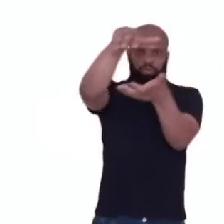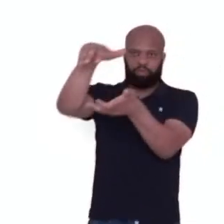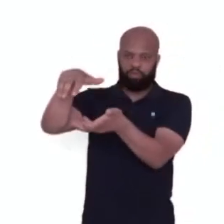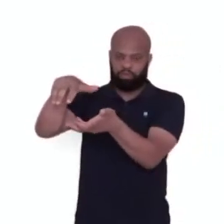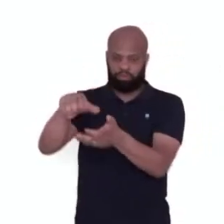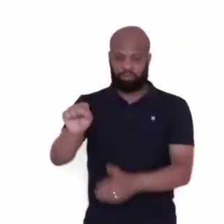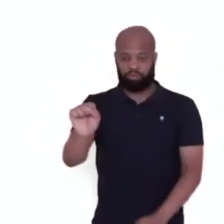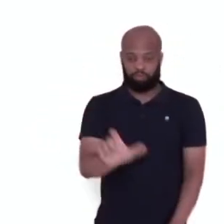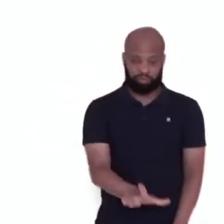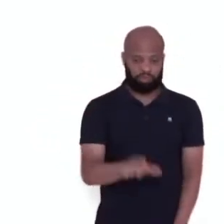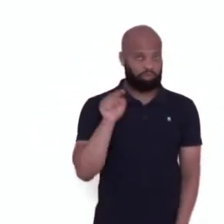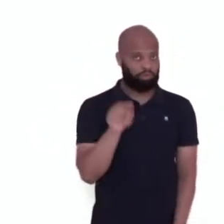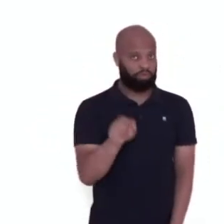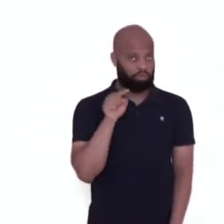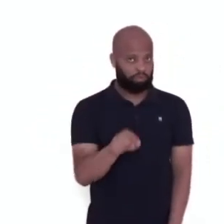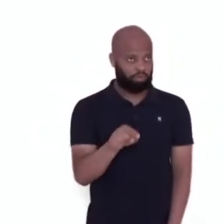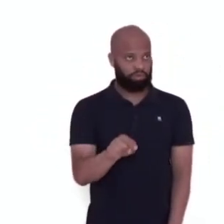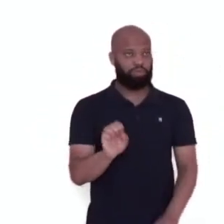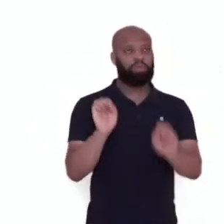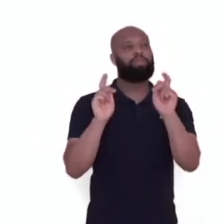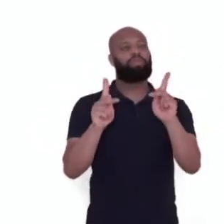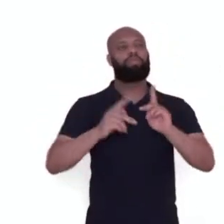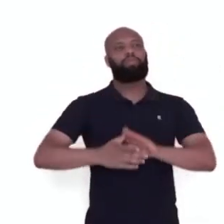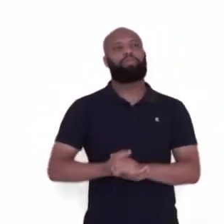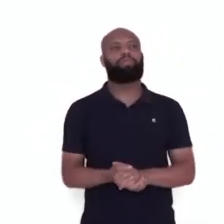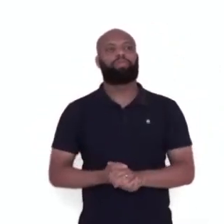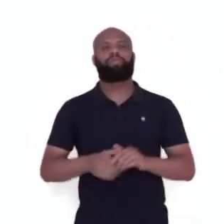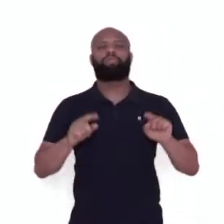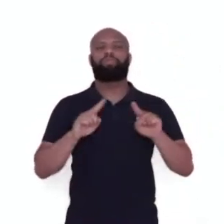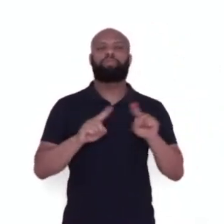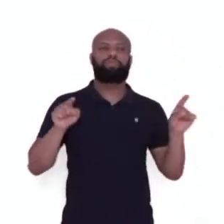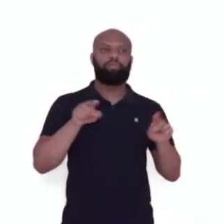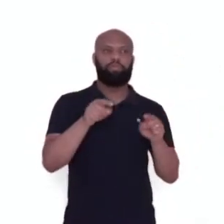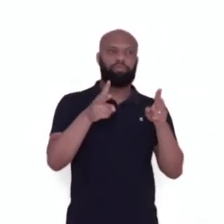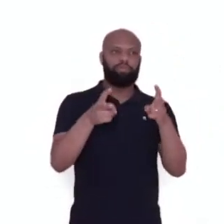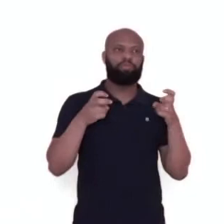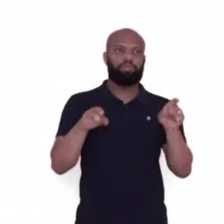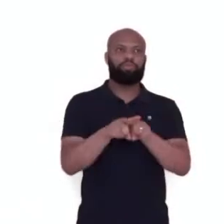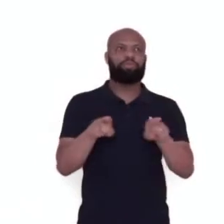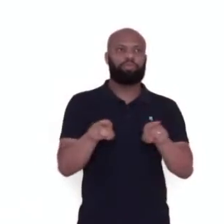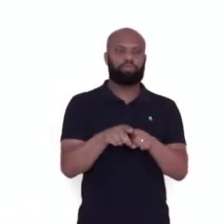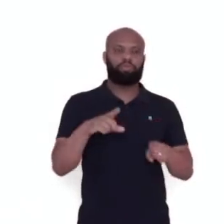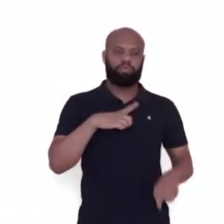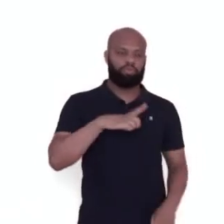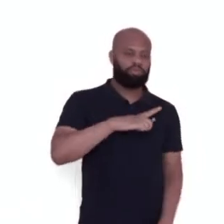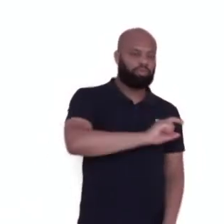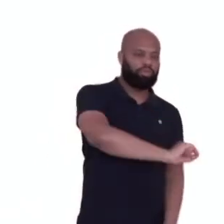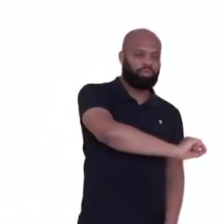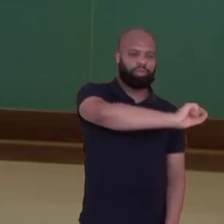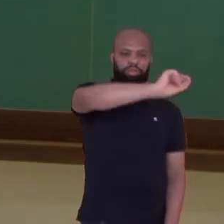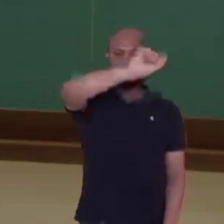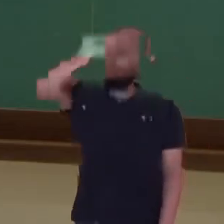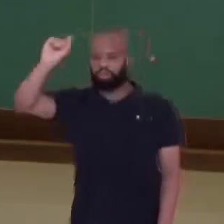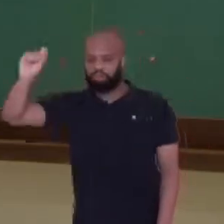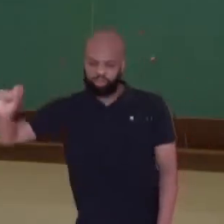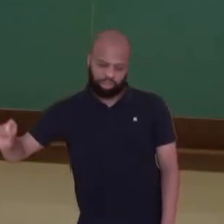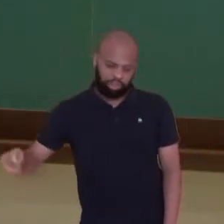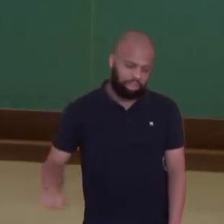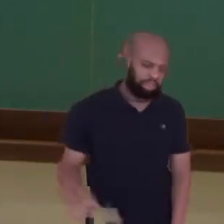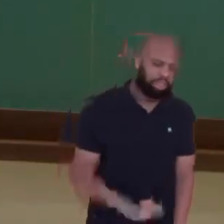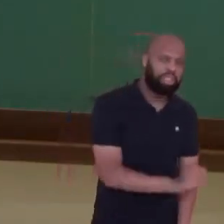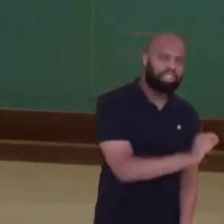movimentando em torno do Sol, ok? Vocês repararam que tem uma linha cinza bem